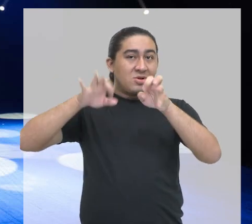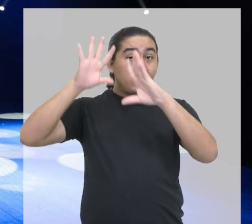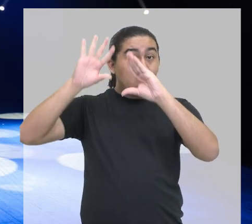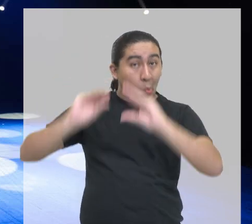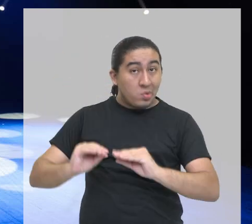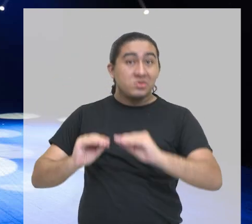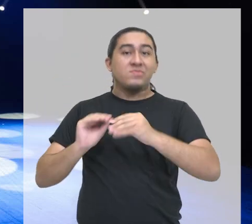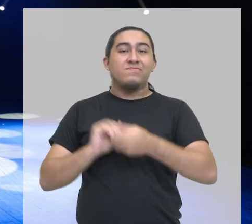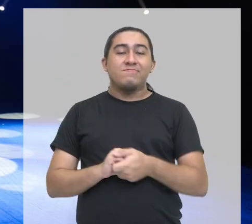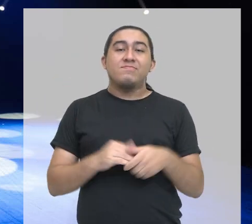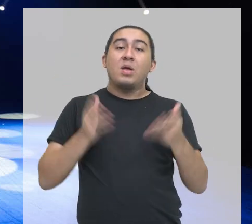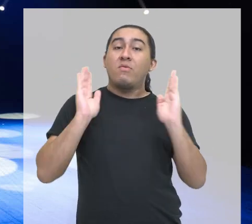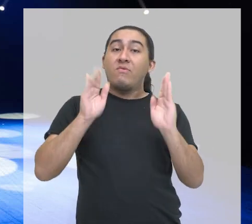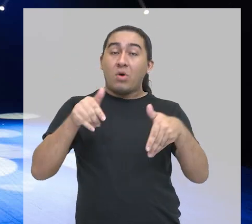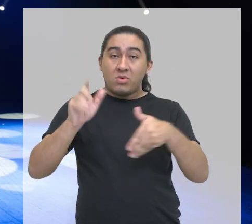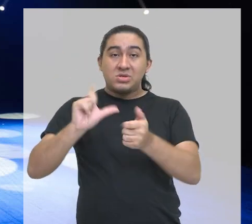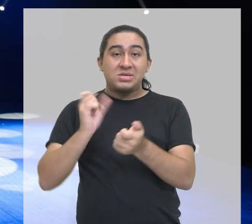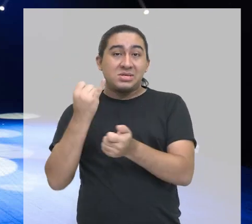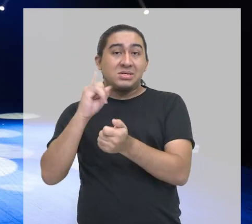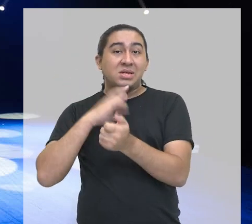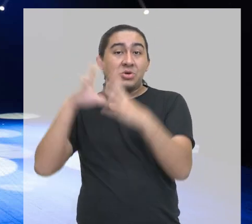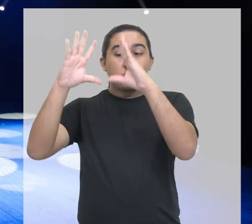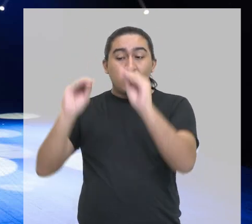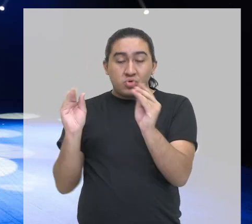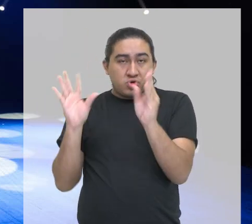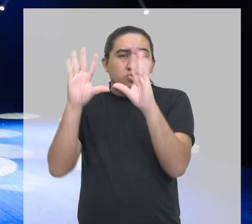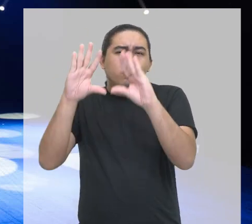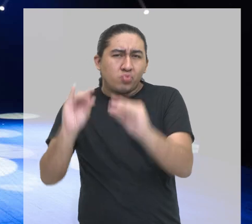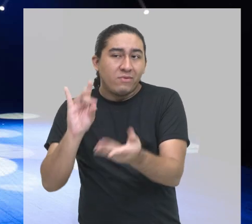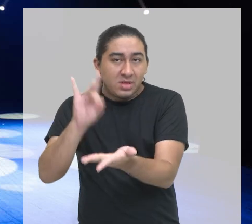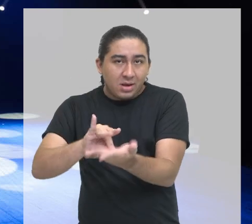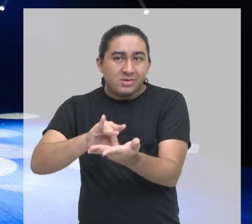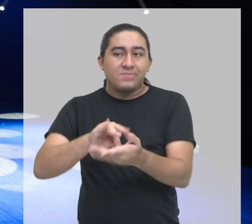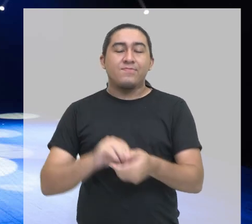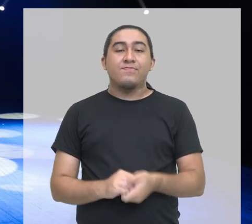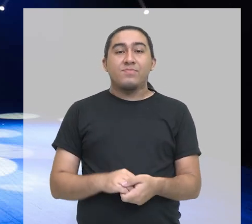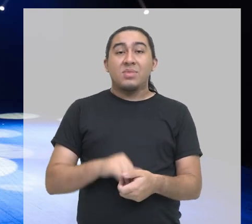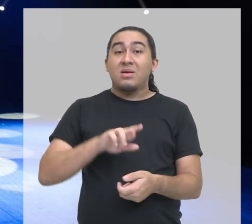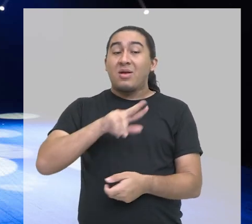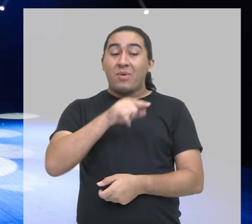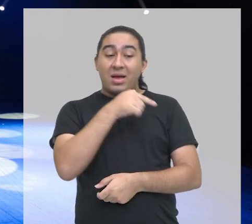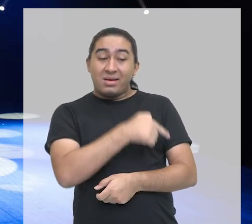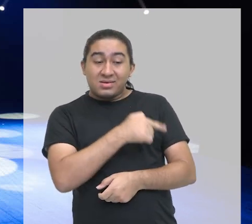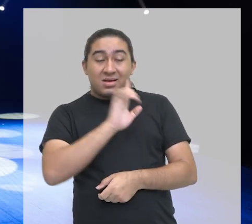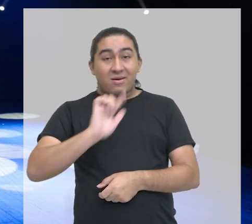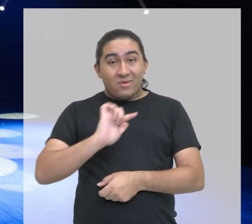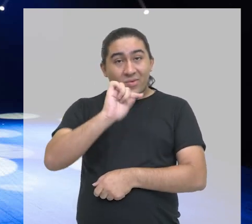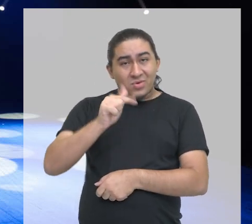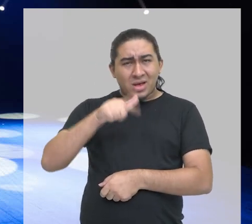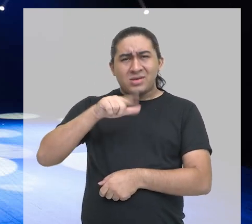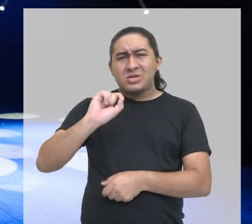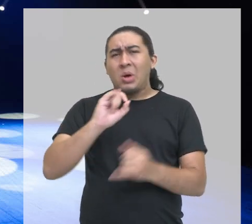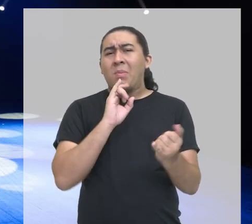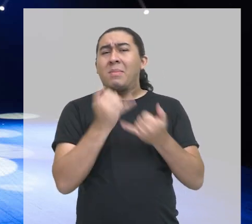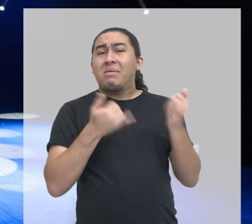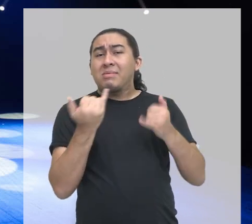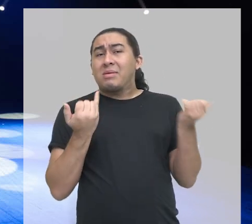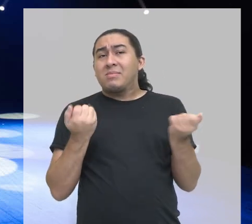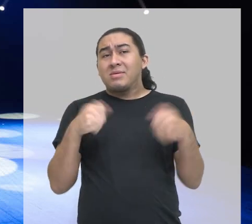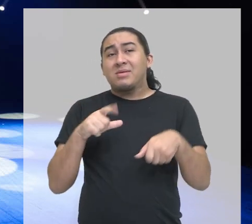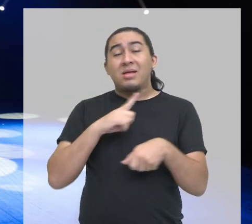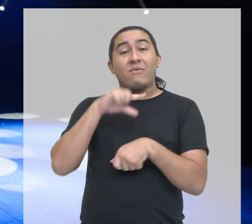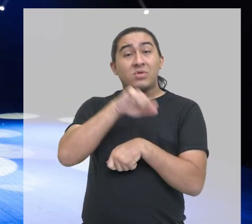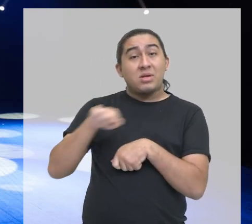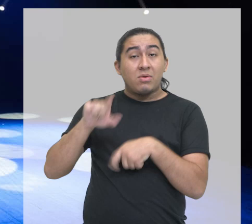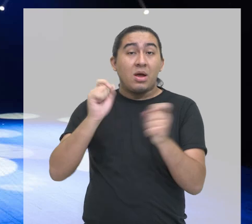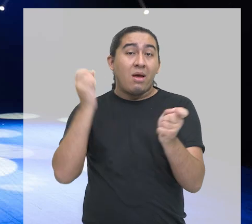noturno, especialmente em noites não muito iluminadas, tá bom? Então não é desse tipo de estrela que nós vamos falar, isso aqui é uma brincadeira para descontrair e para